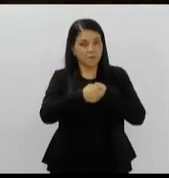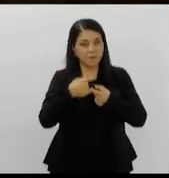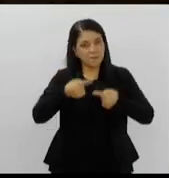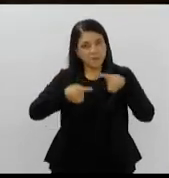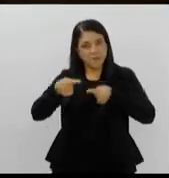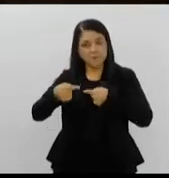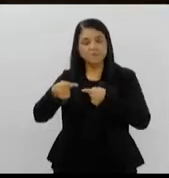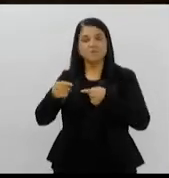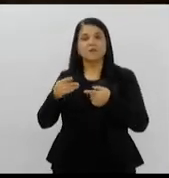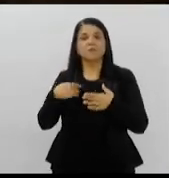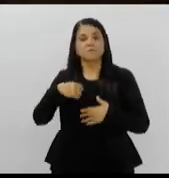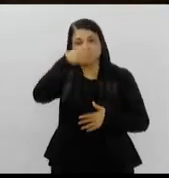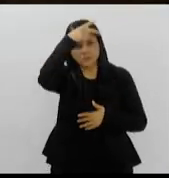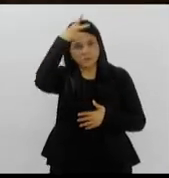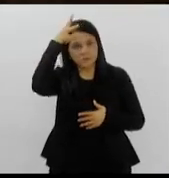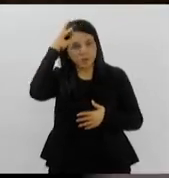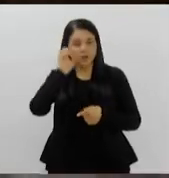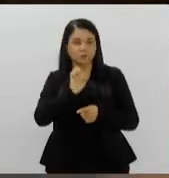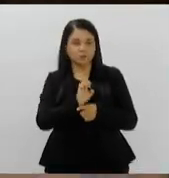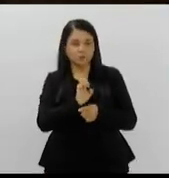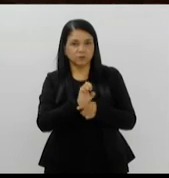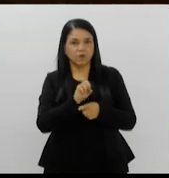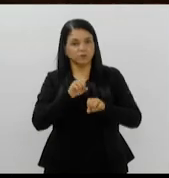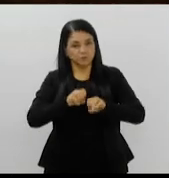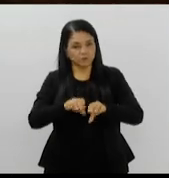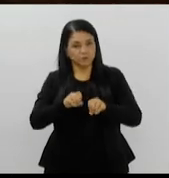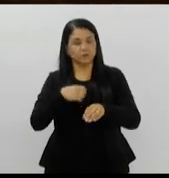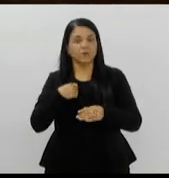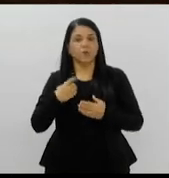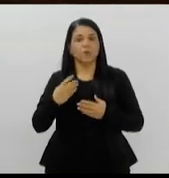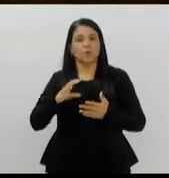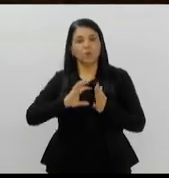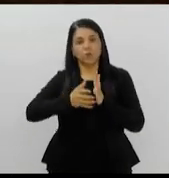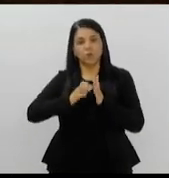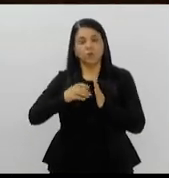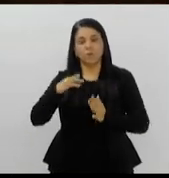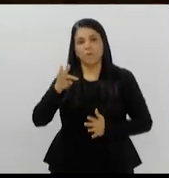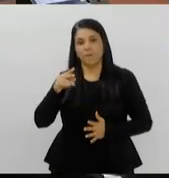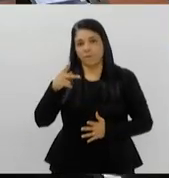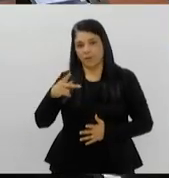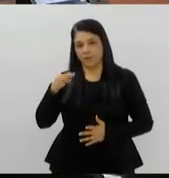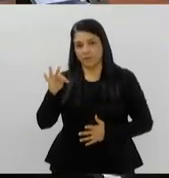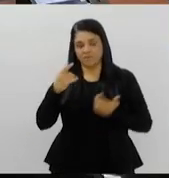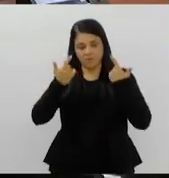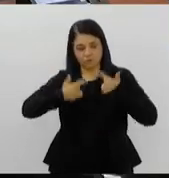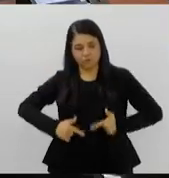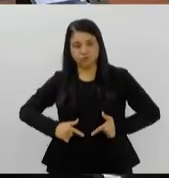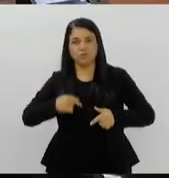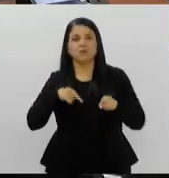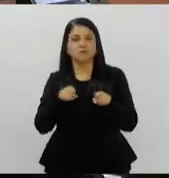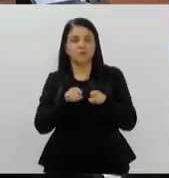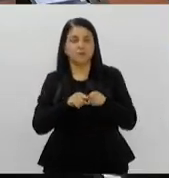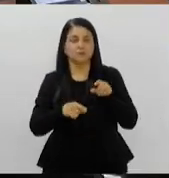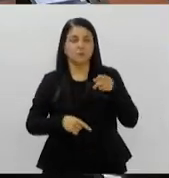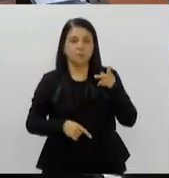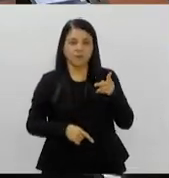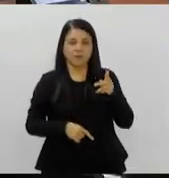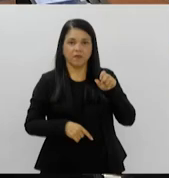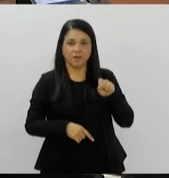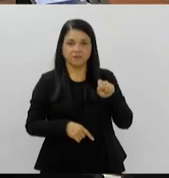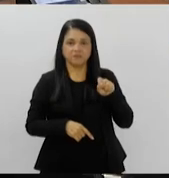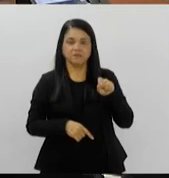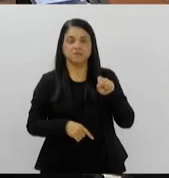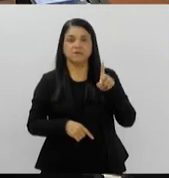educação também, né? Então, por isso, a bancada do PT vai votar por abstenção. A do PSB também, presidente. Ok, abstenção. Então,